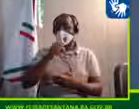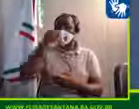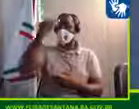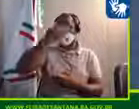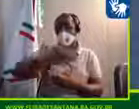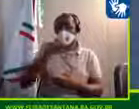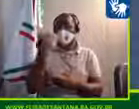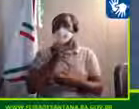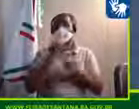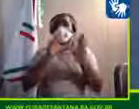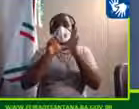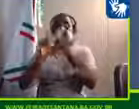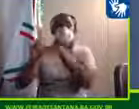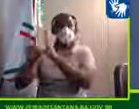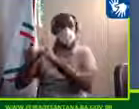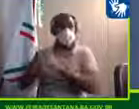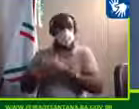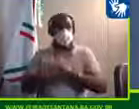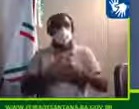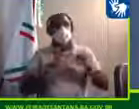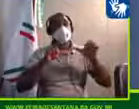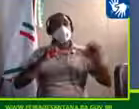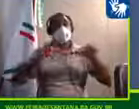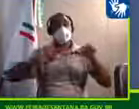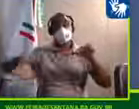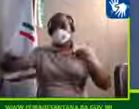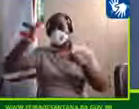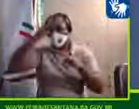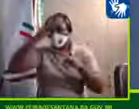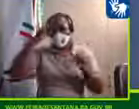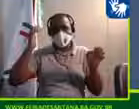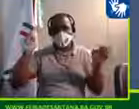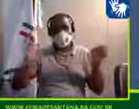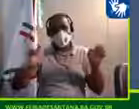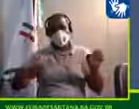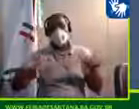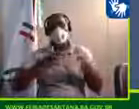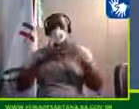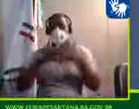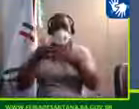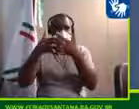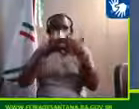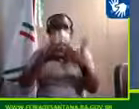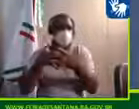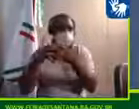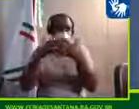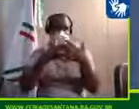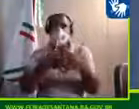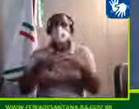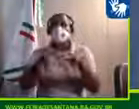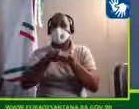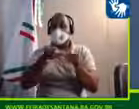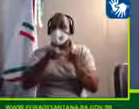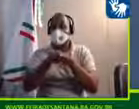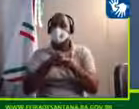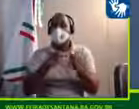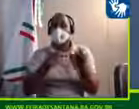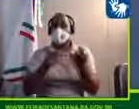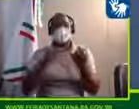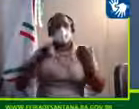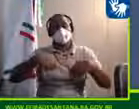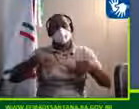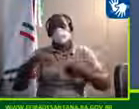cidade logística. Por aqui passam centenas de caminhões todos os dias, porque é preciso passar por